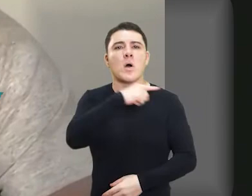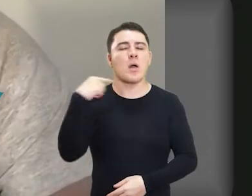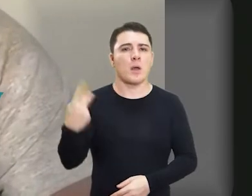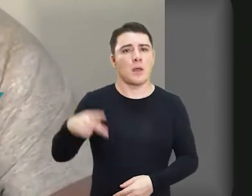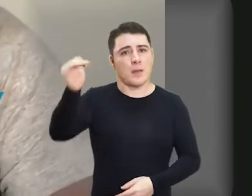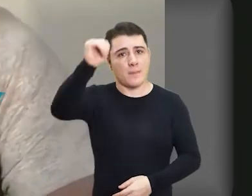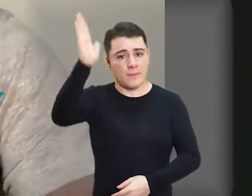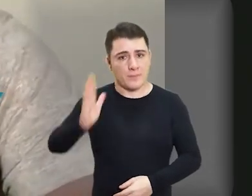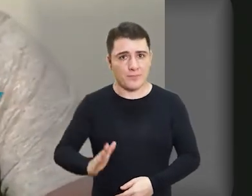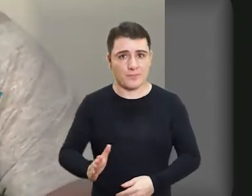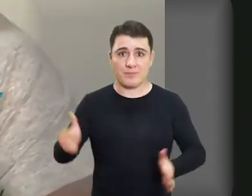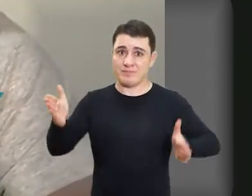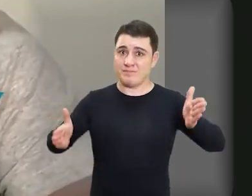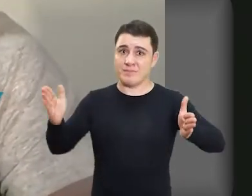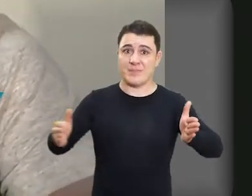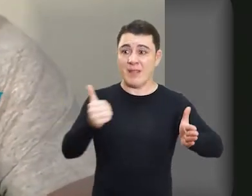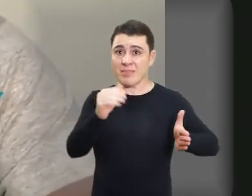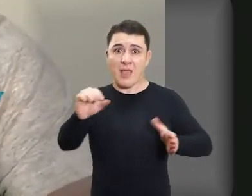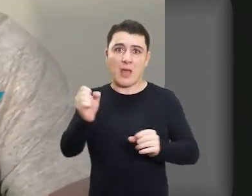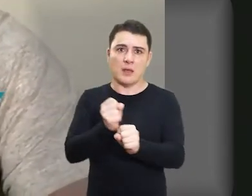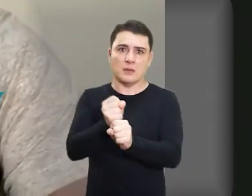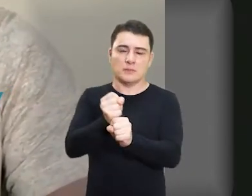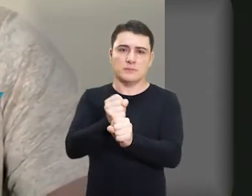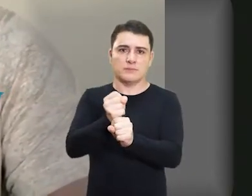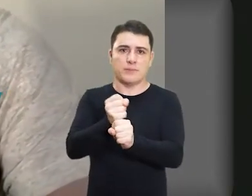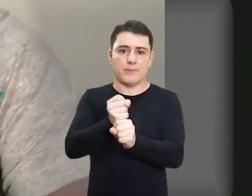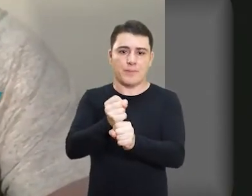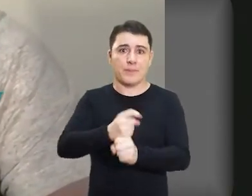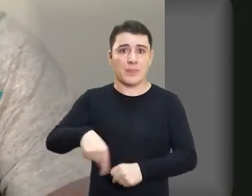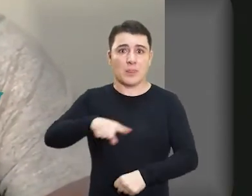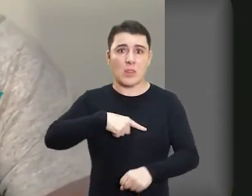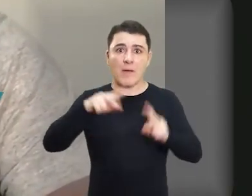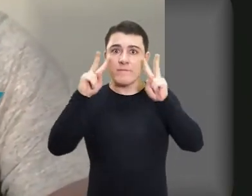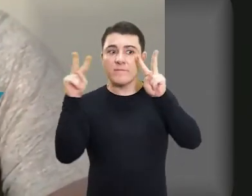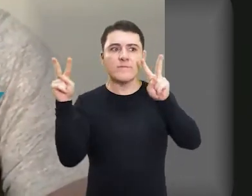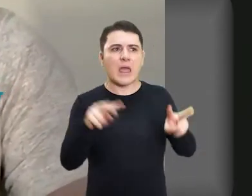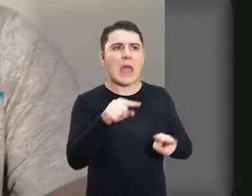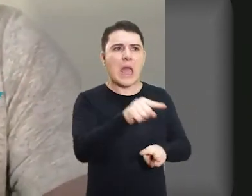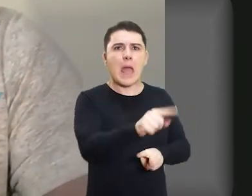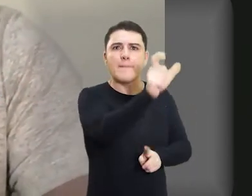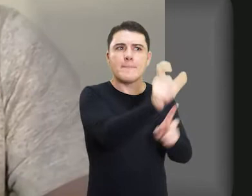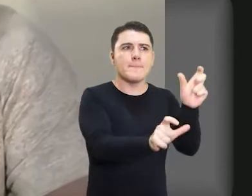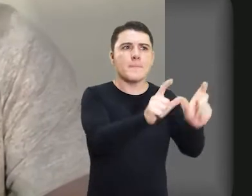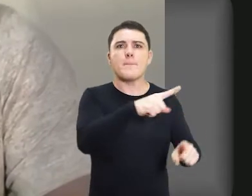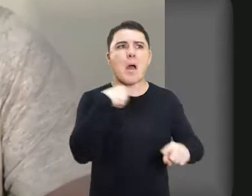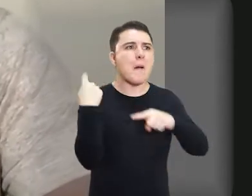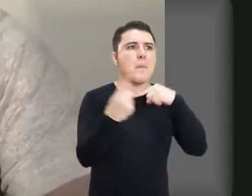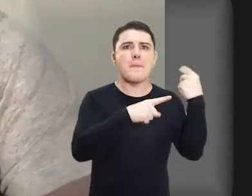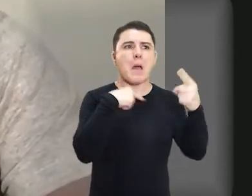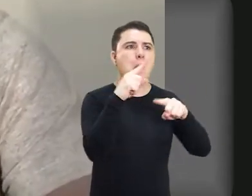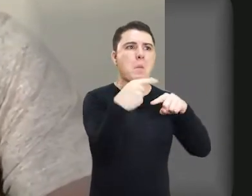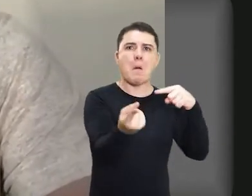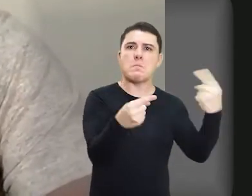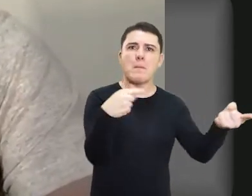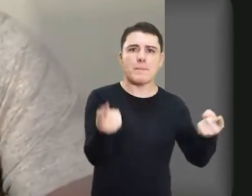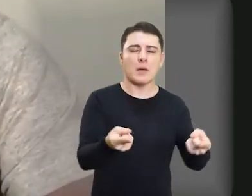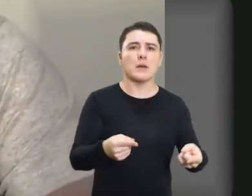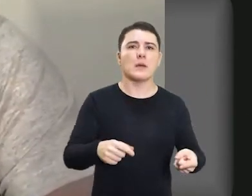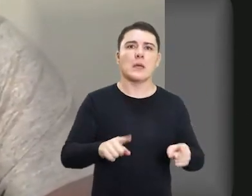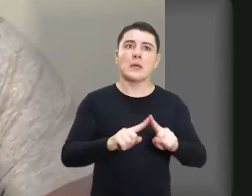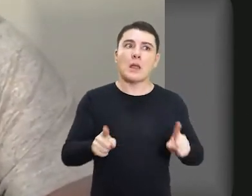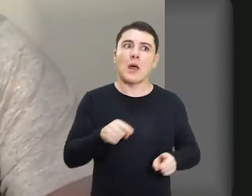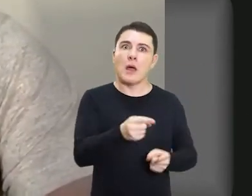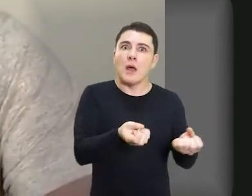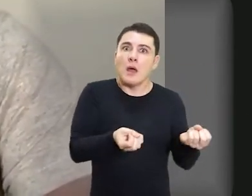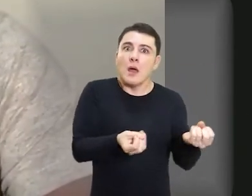628.595 pessoas foram assassinadas no Brasil, num período de 10 anos. E quando a gente olha para essas pessoas